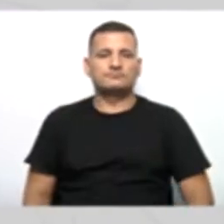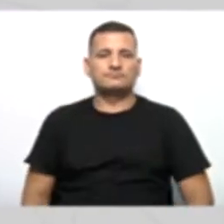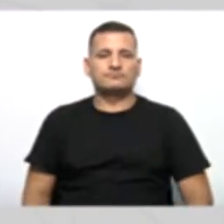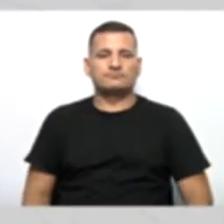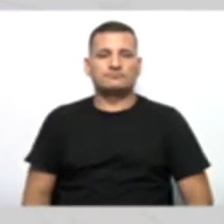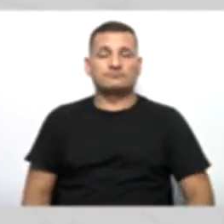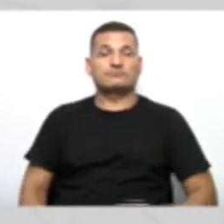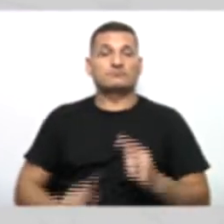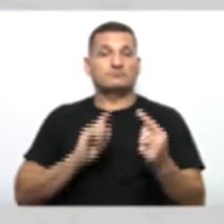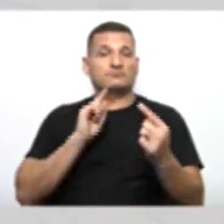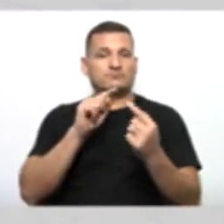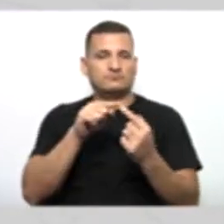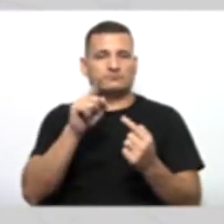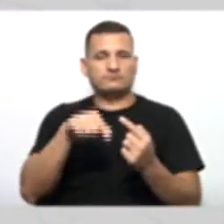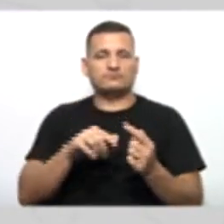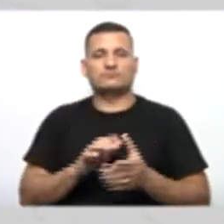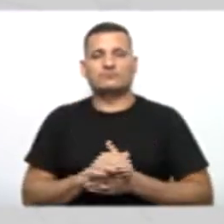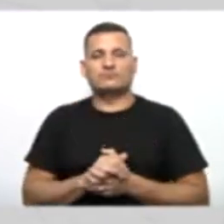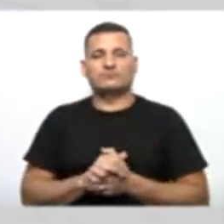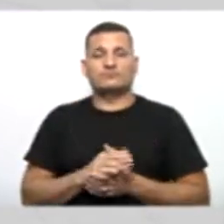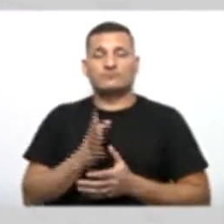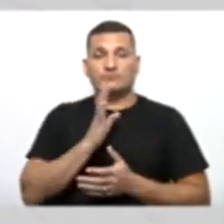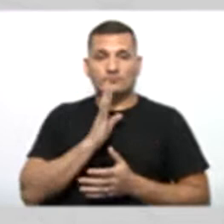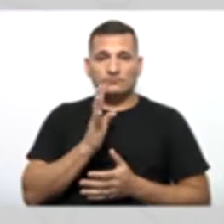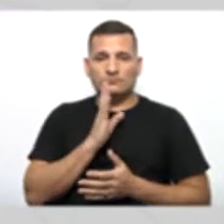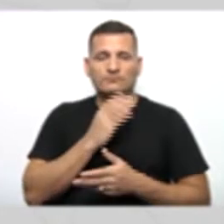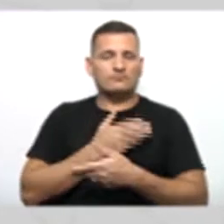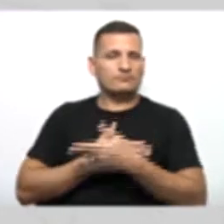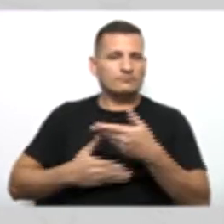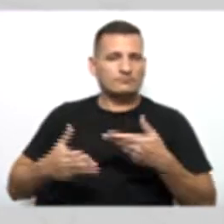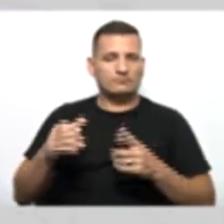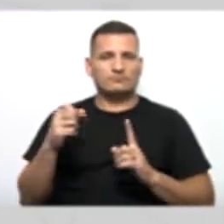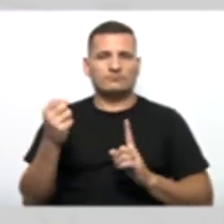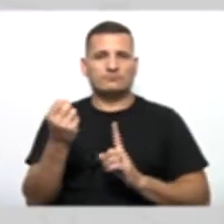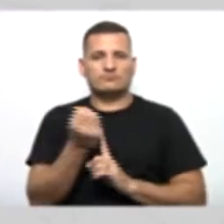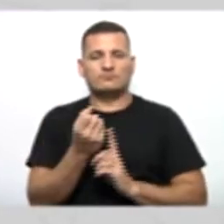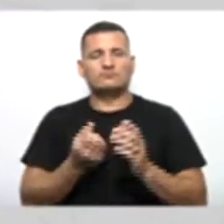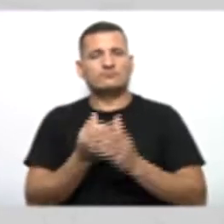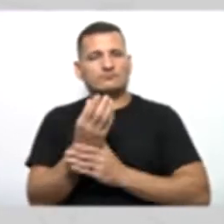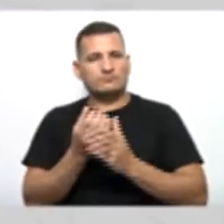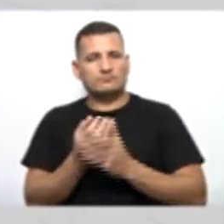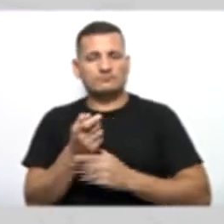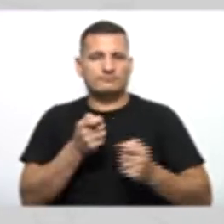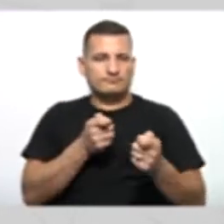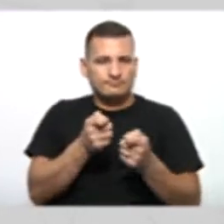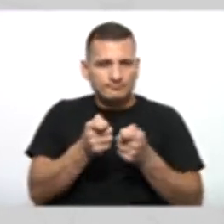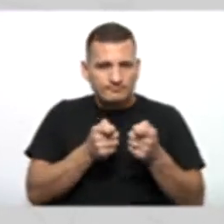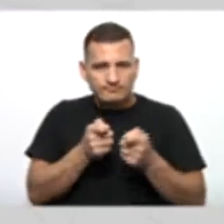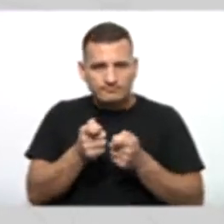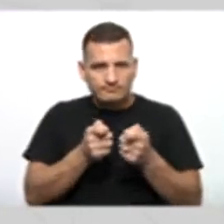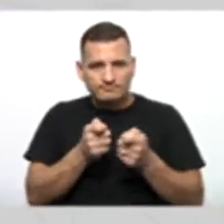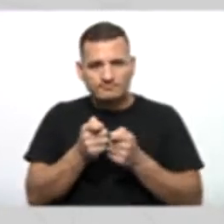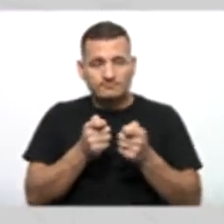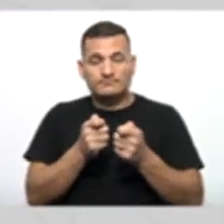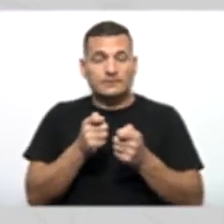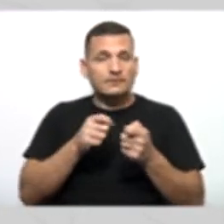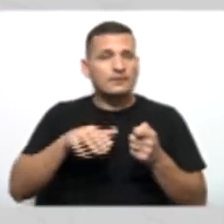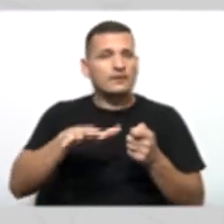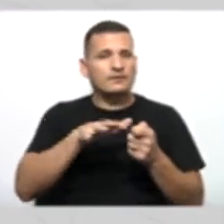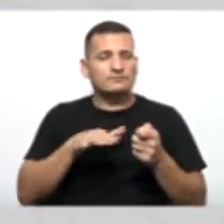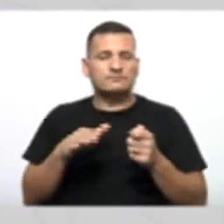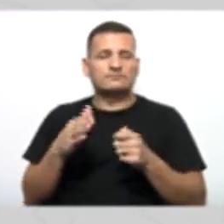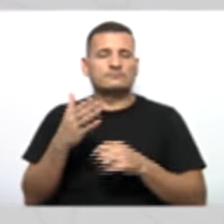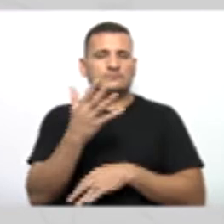Os objetivos são reconhecer as relações entre sociedade, produção, sustentabilidade e meio ambiente, identificar